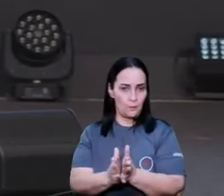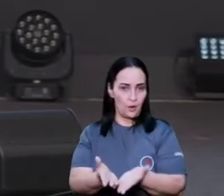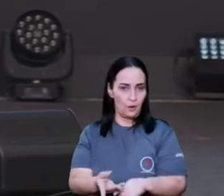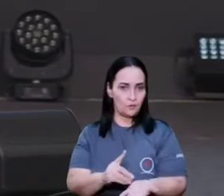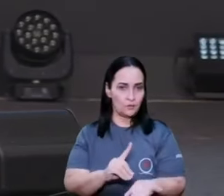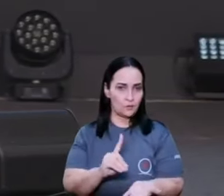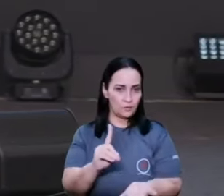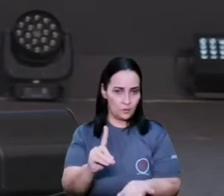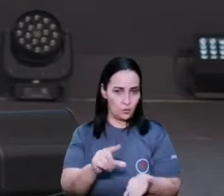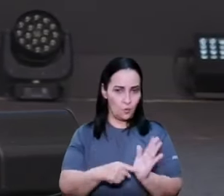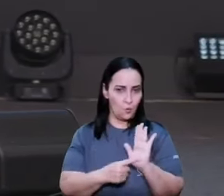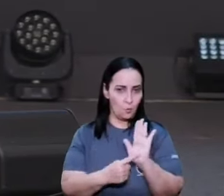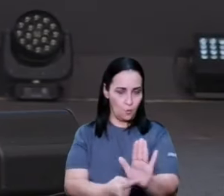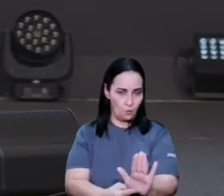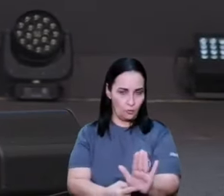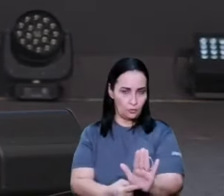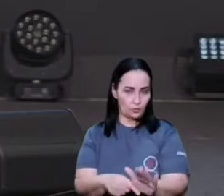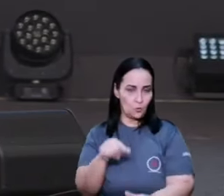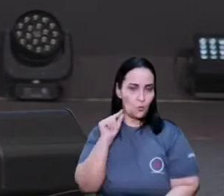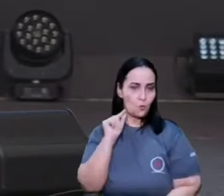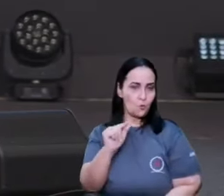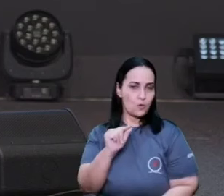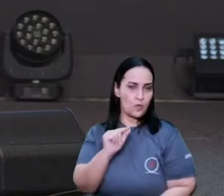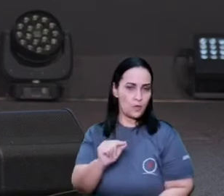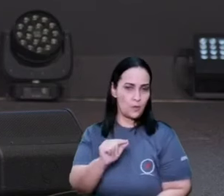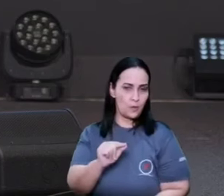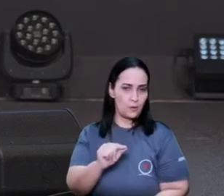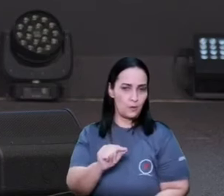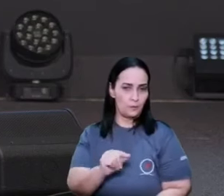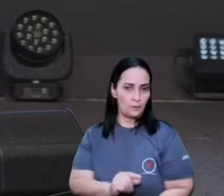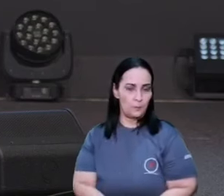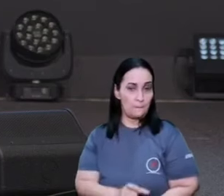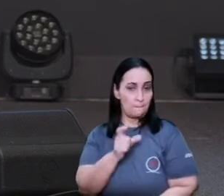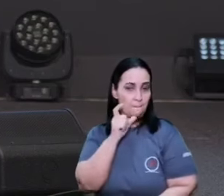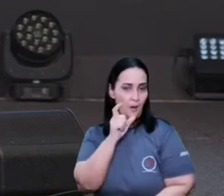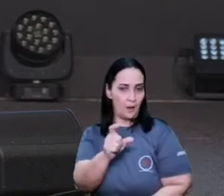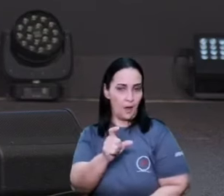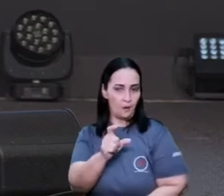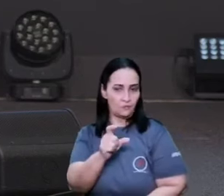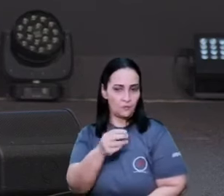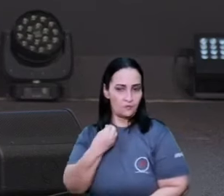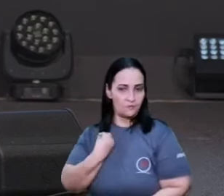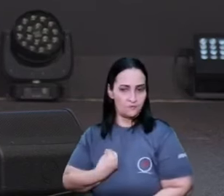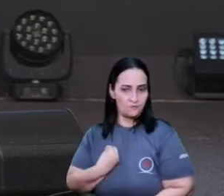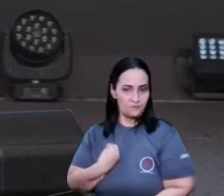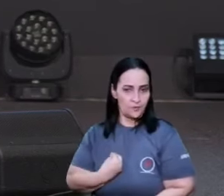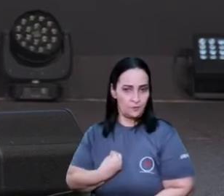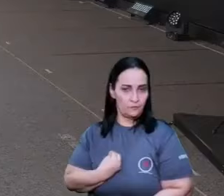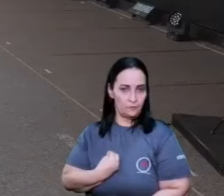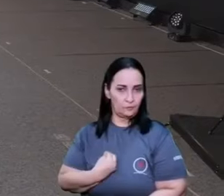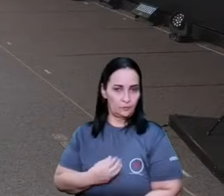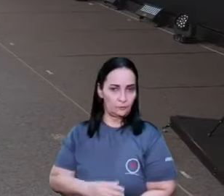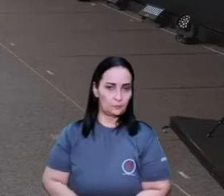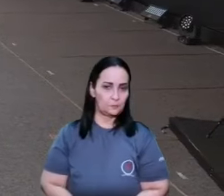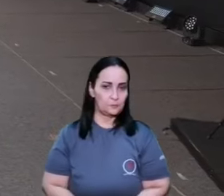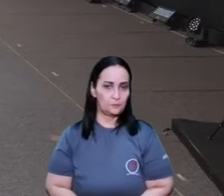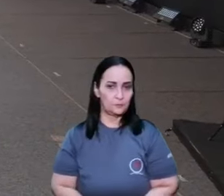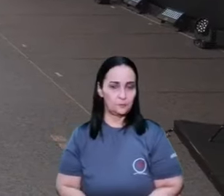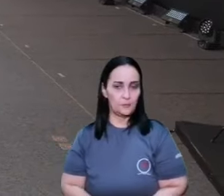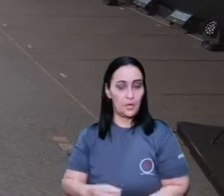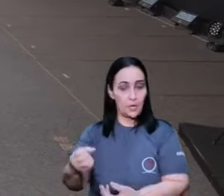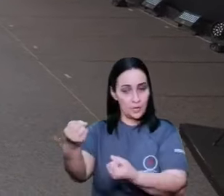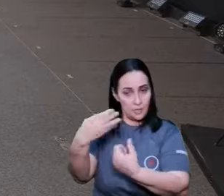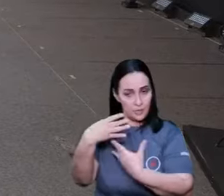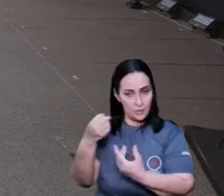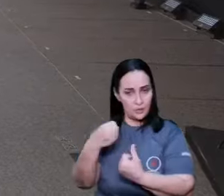palavra dele é viva e eficaz A Bíblia nos ensina que a palavra